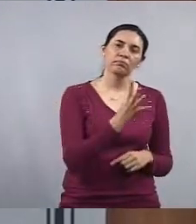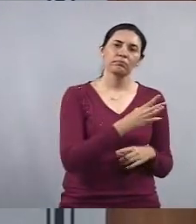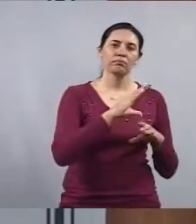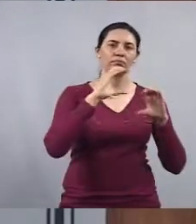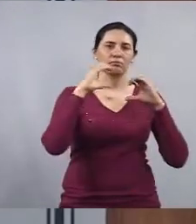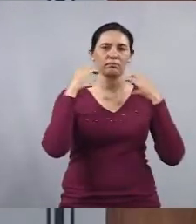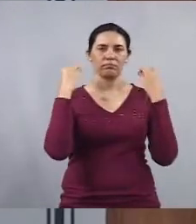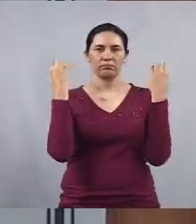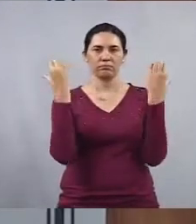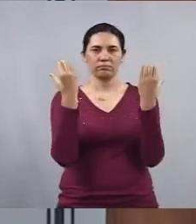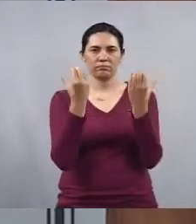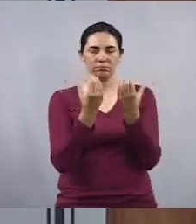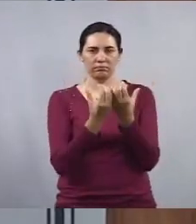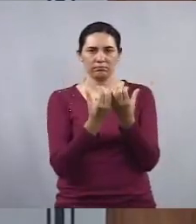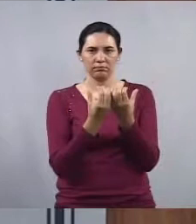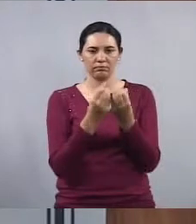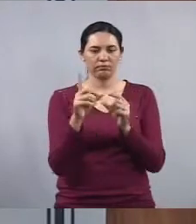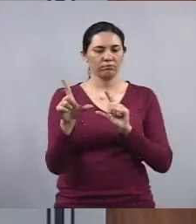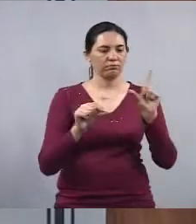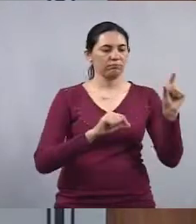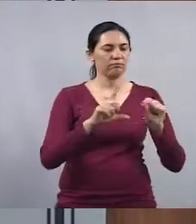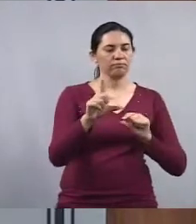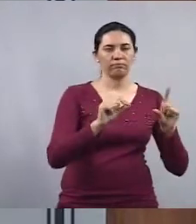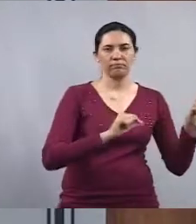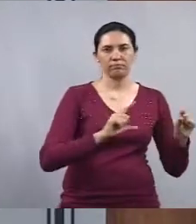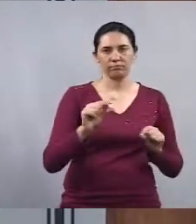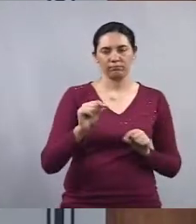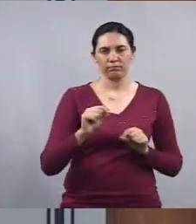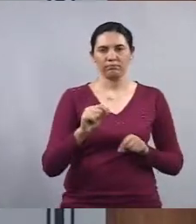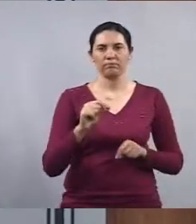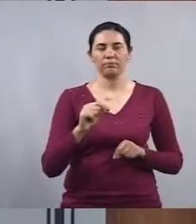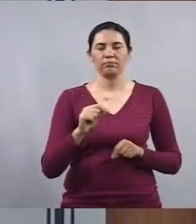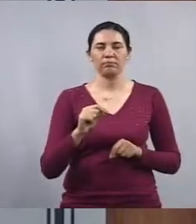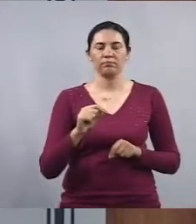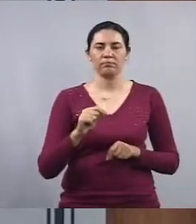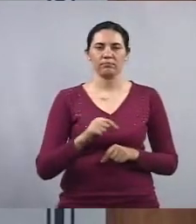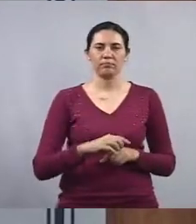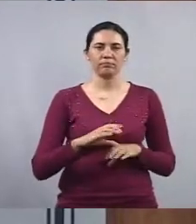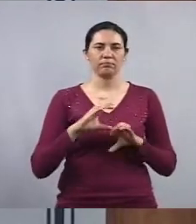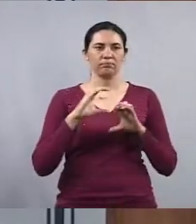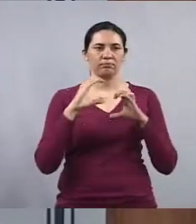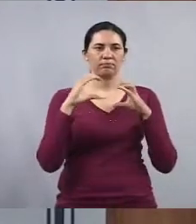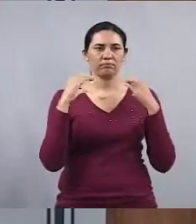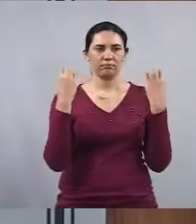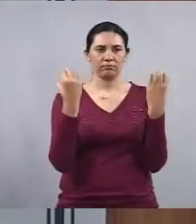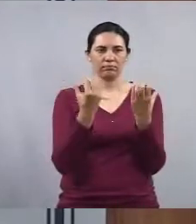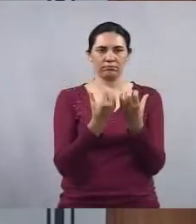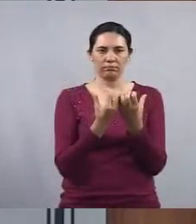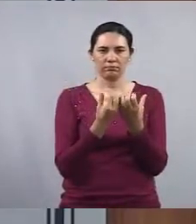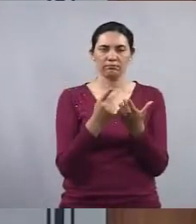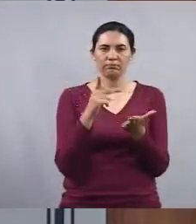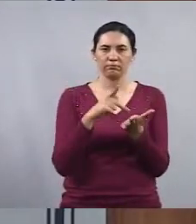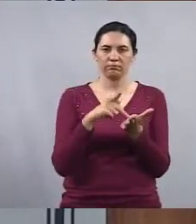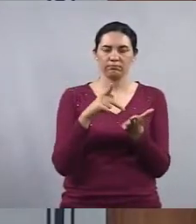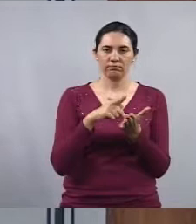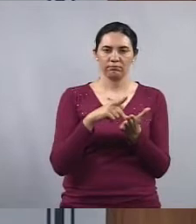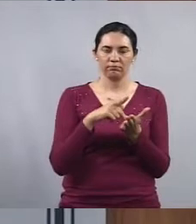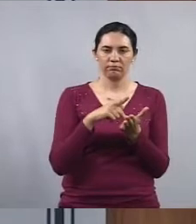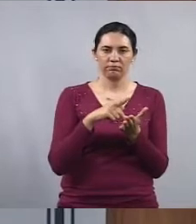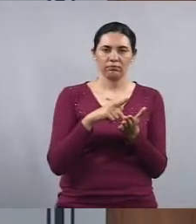passar uma peneira naquele congresso e são verdadeiros tubarões